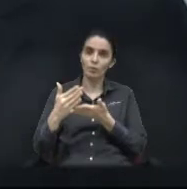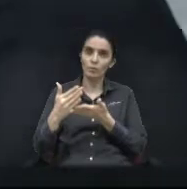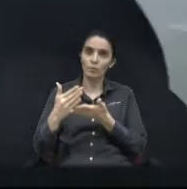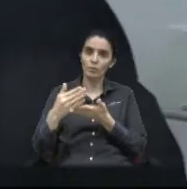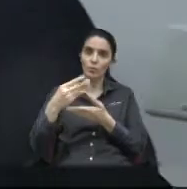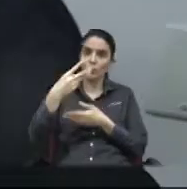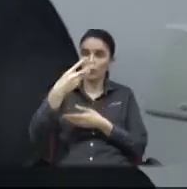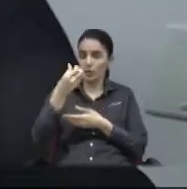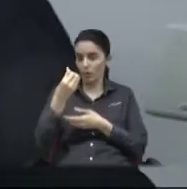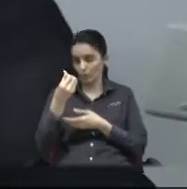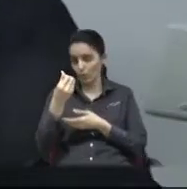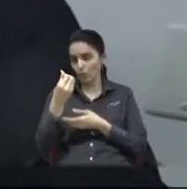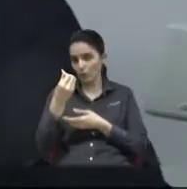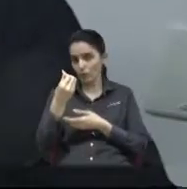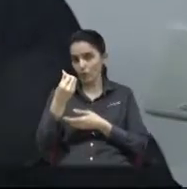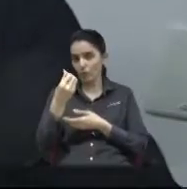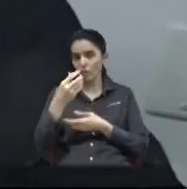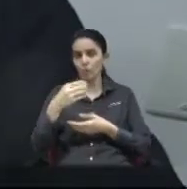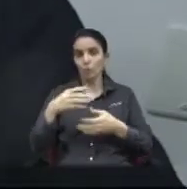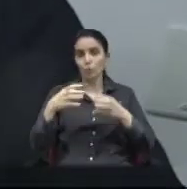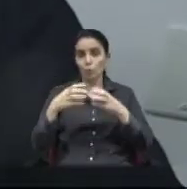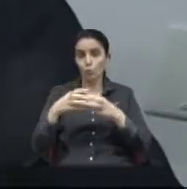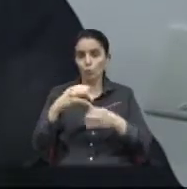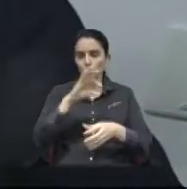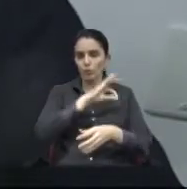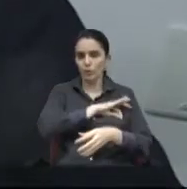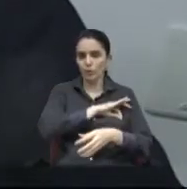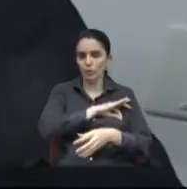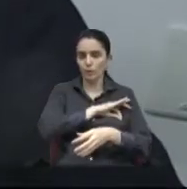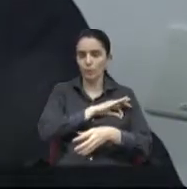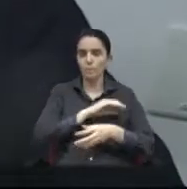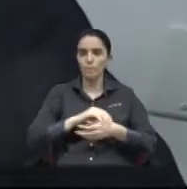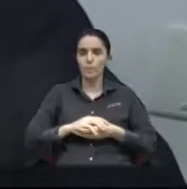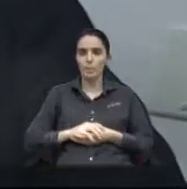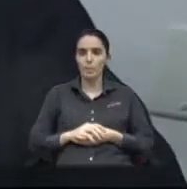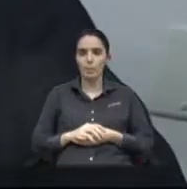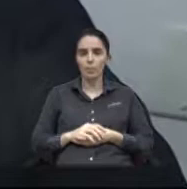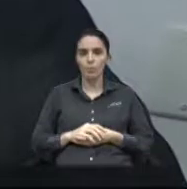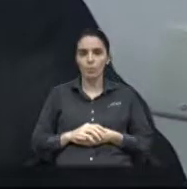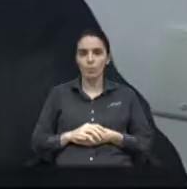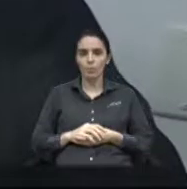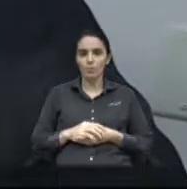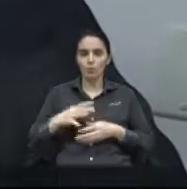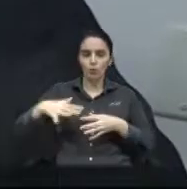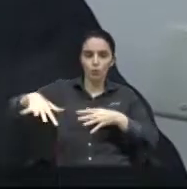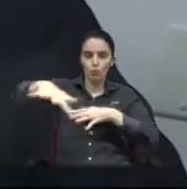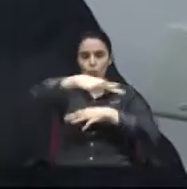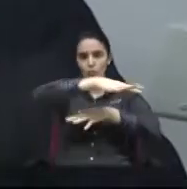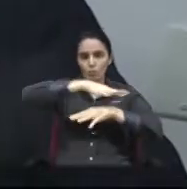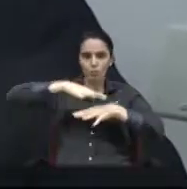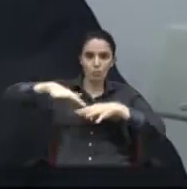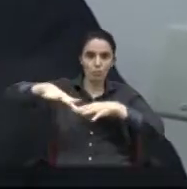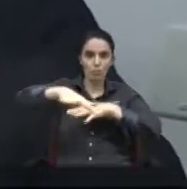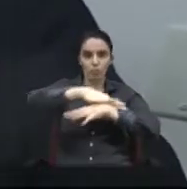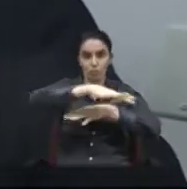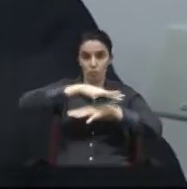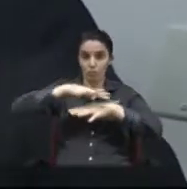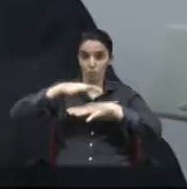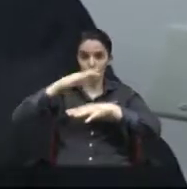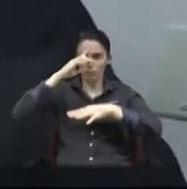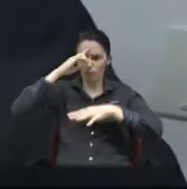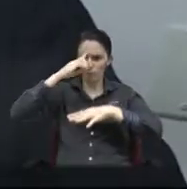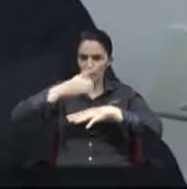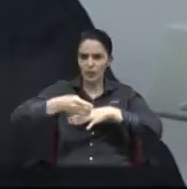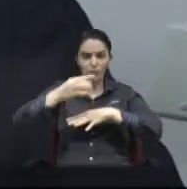batalhão do comando geral da polícia da região toda eu me lembro que